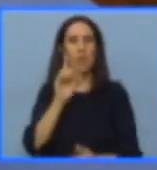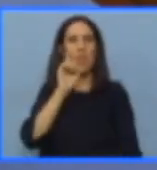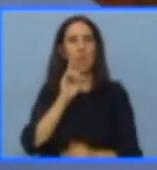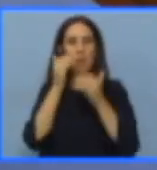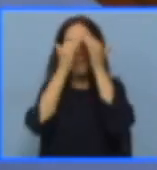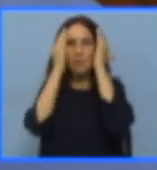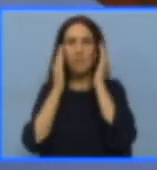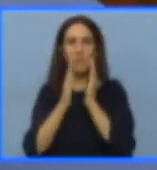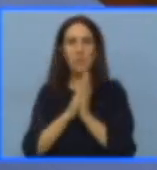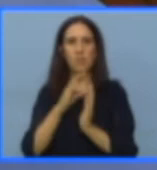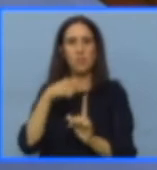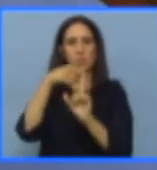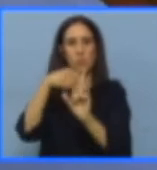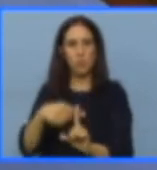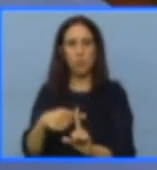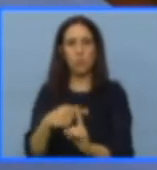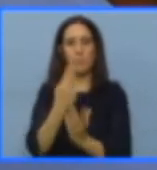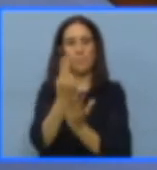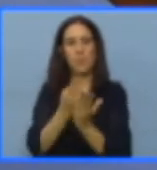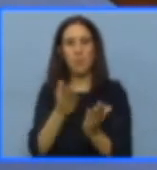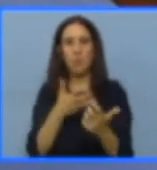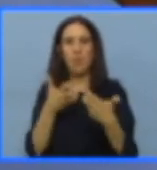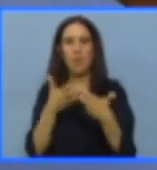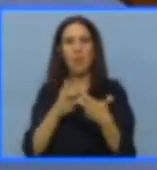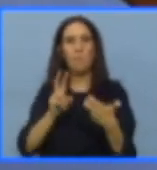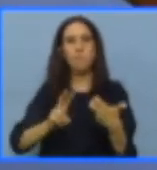num descimento da cruz pintado em plena Segunda Guerra Mundial para